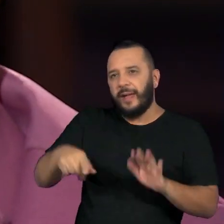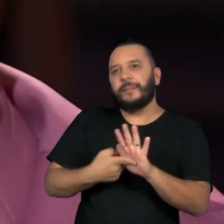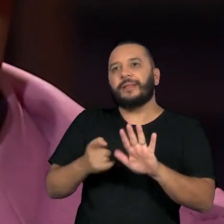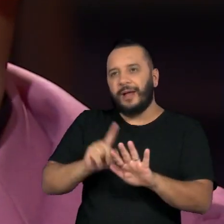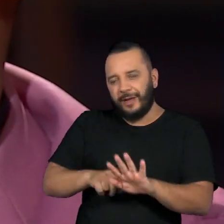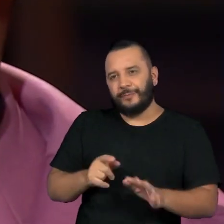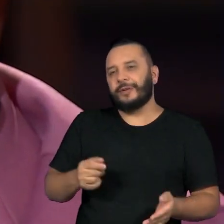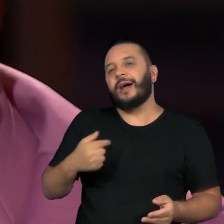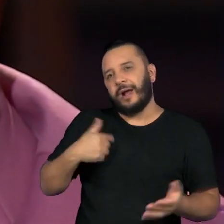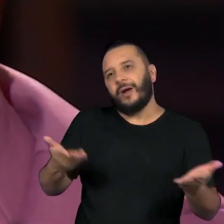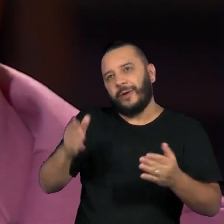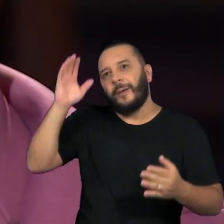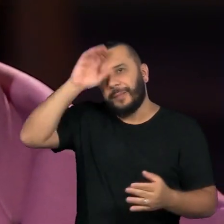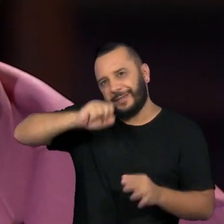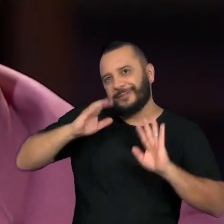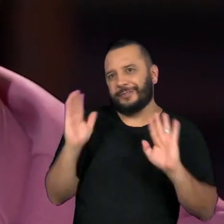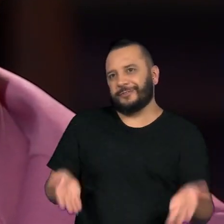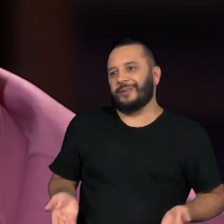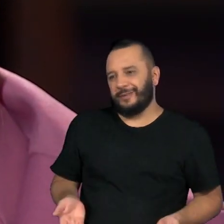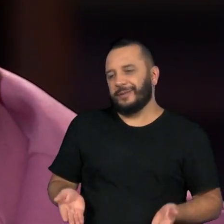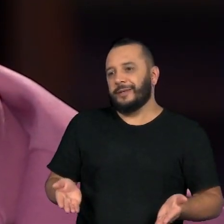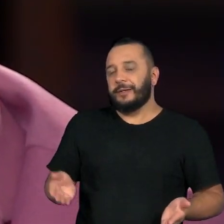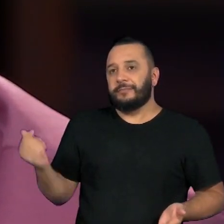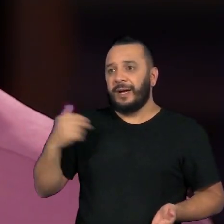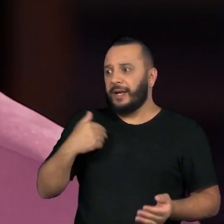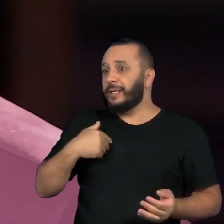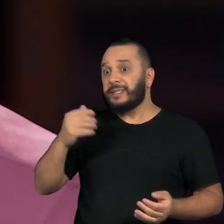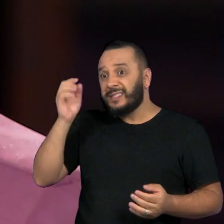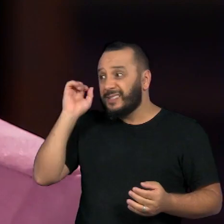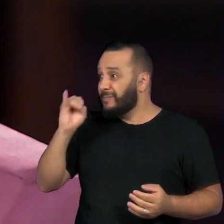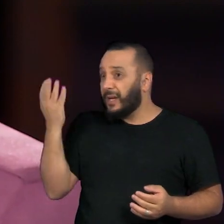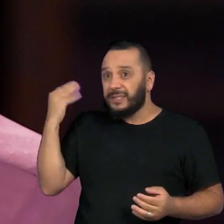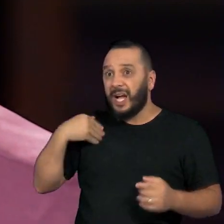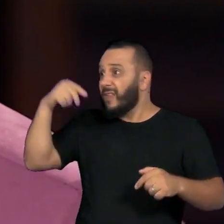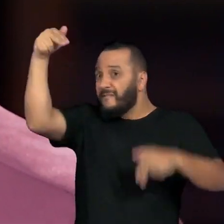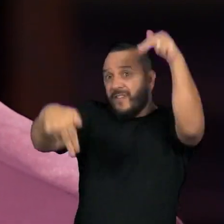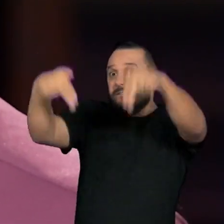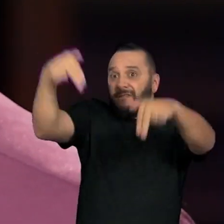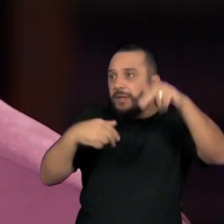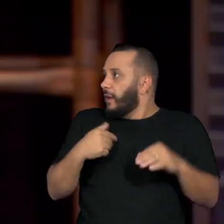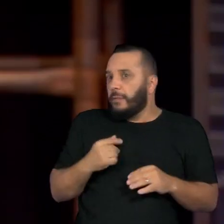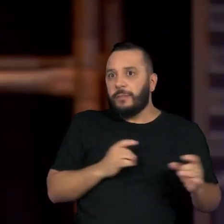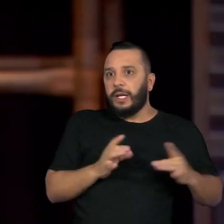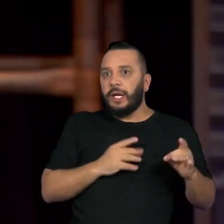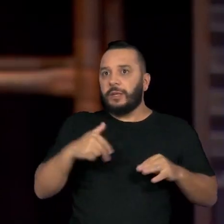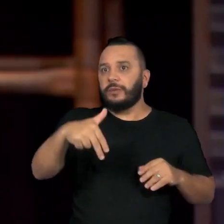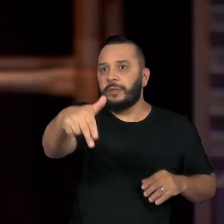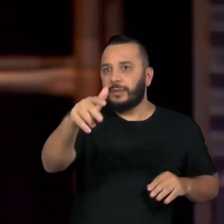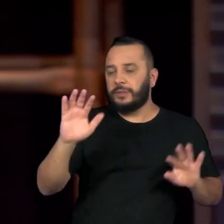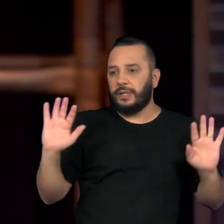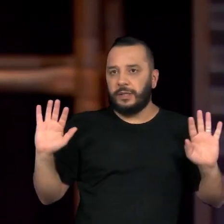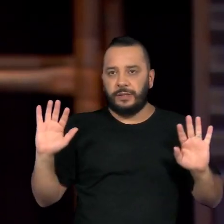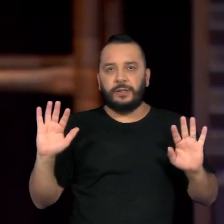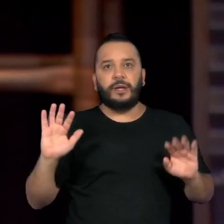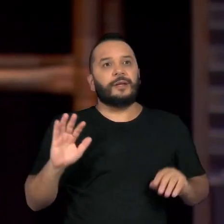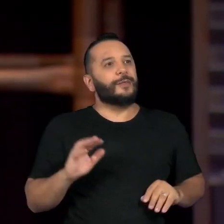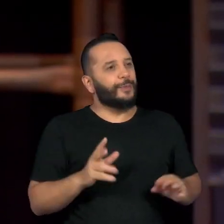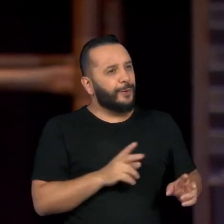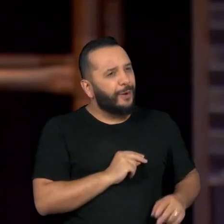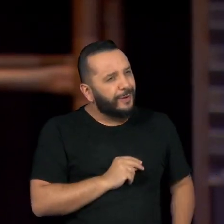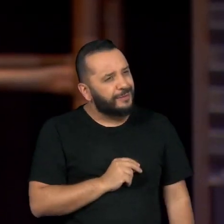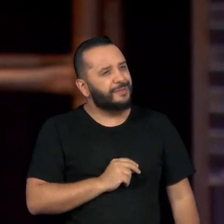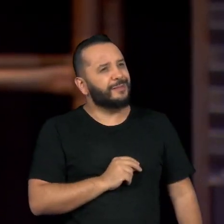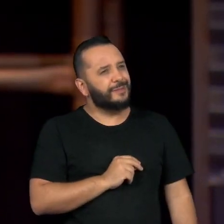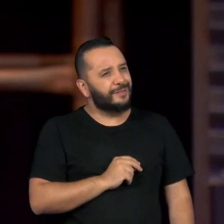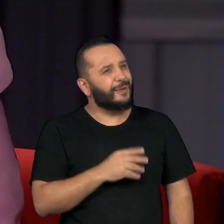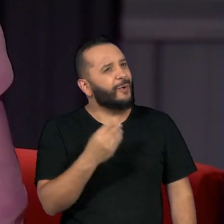não vivenciou ainda, Sim. que é surpresa, a gente tende a levar. Chega literal. Chega literal. Que perigo, eu não consigo imaginar como